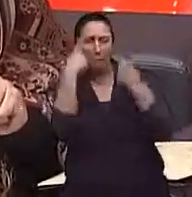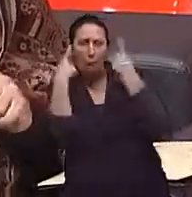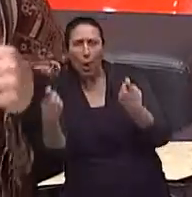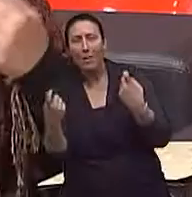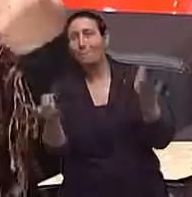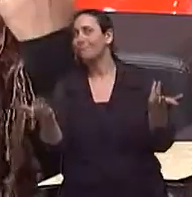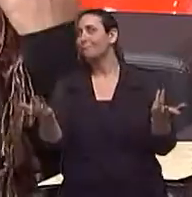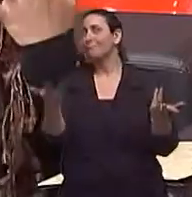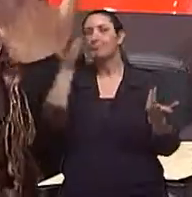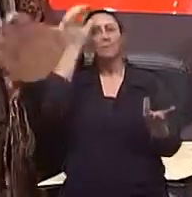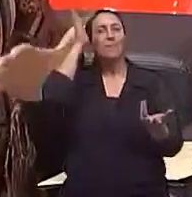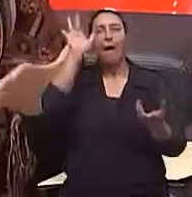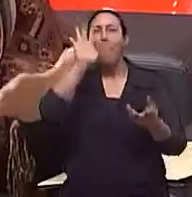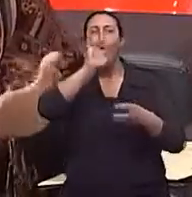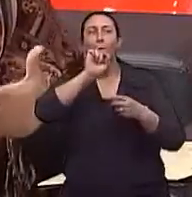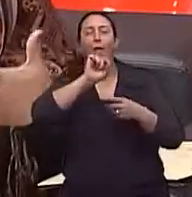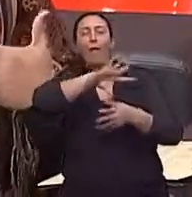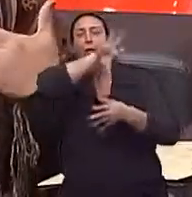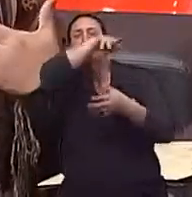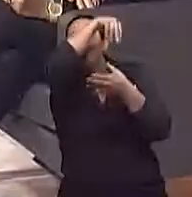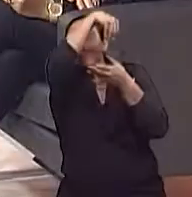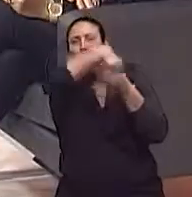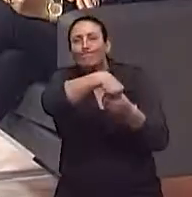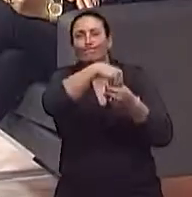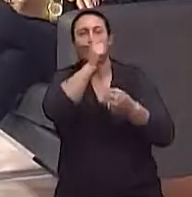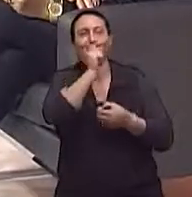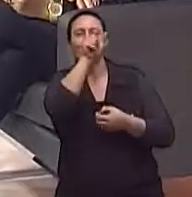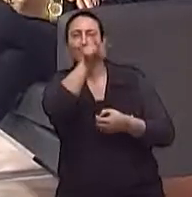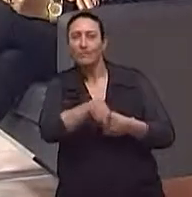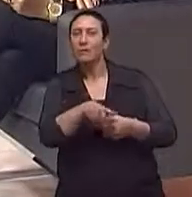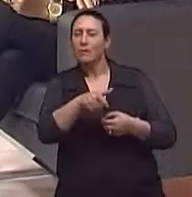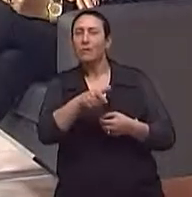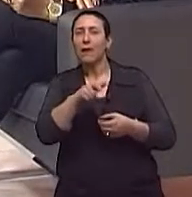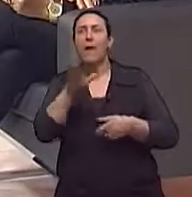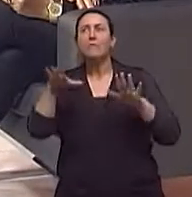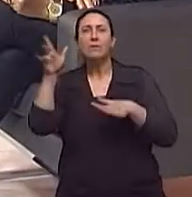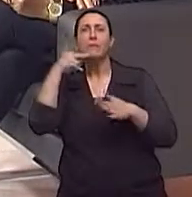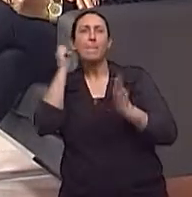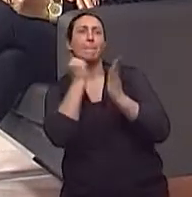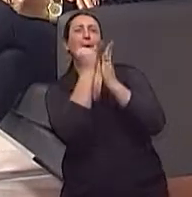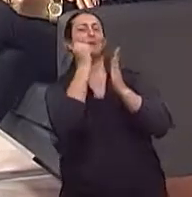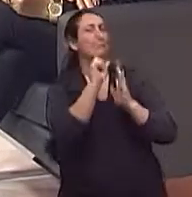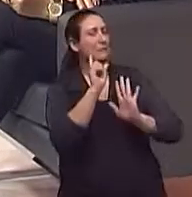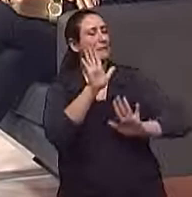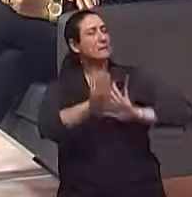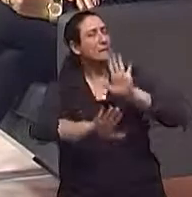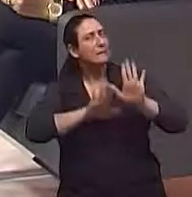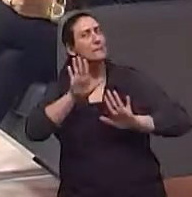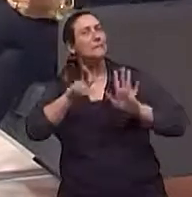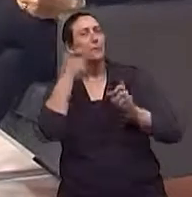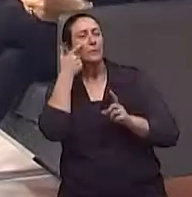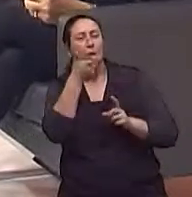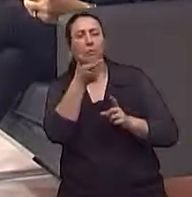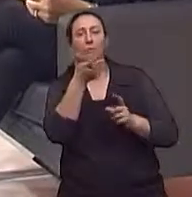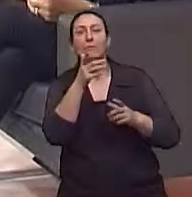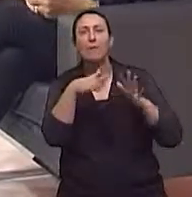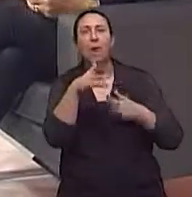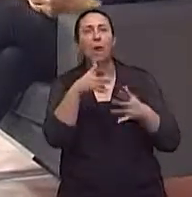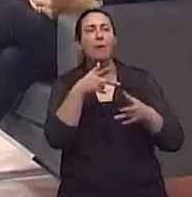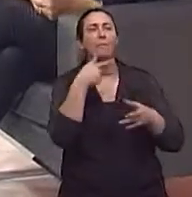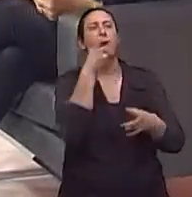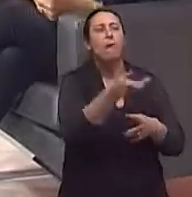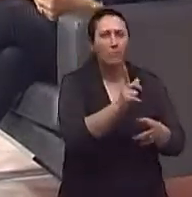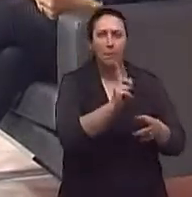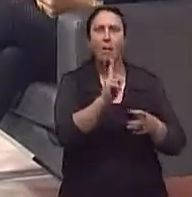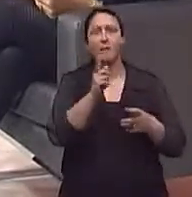com você tem todo uma carga aí que estigmatiza e coloca ainda numa situação pior pelo